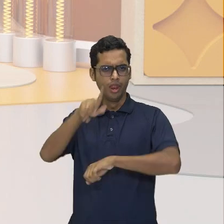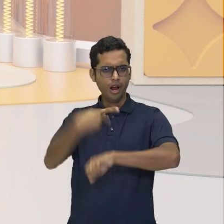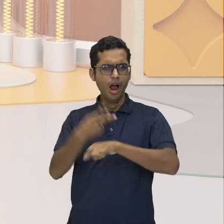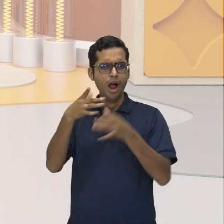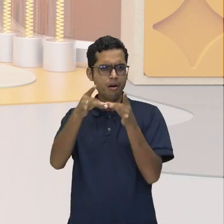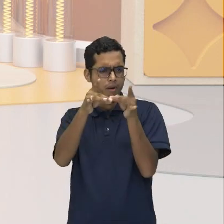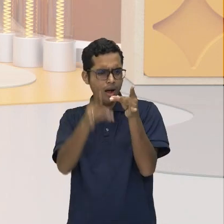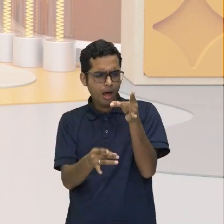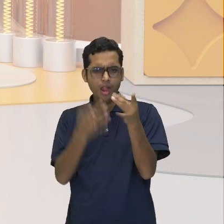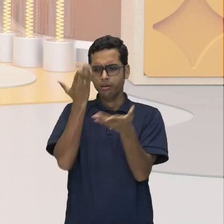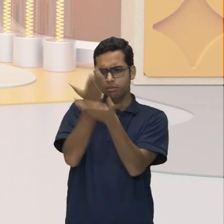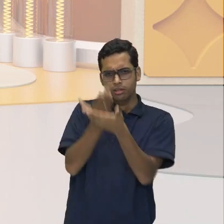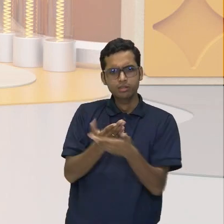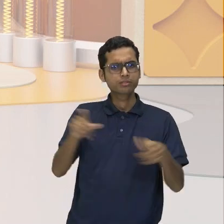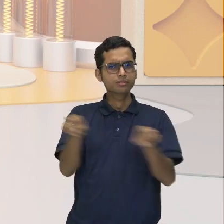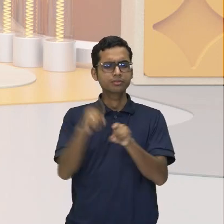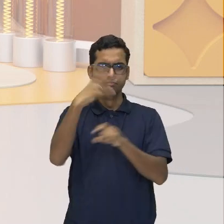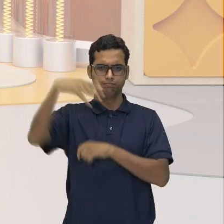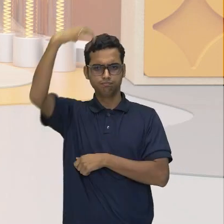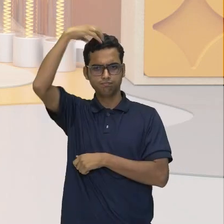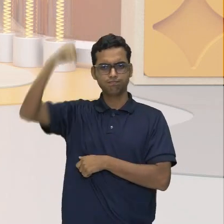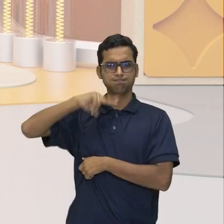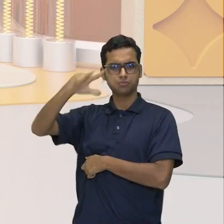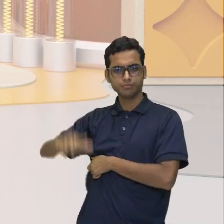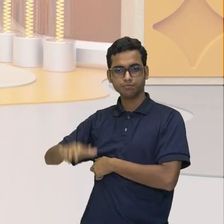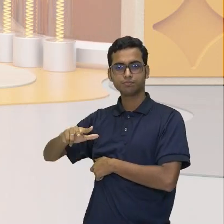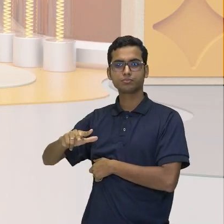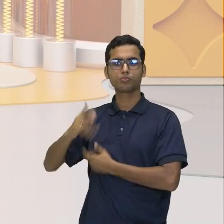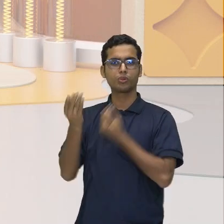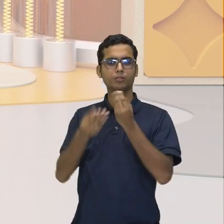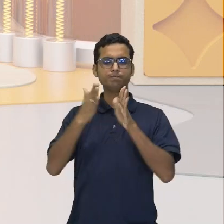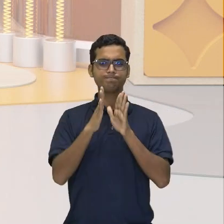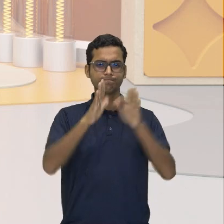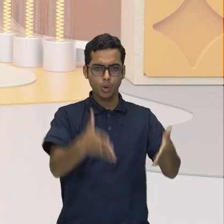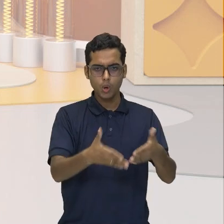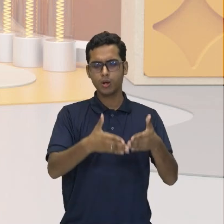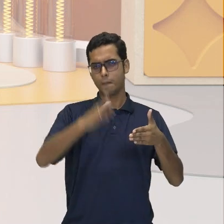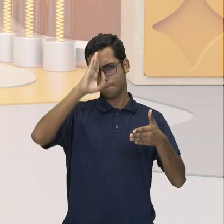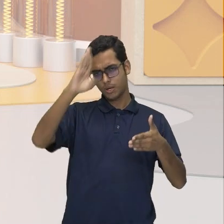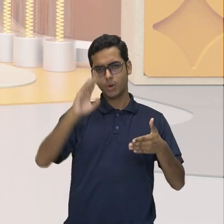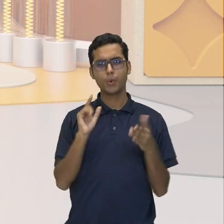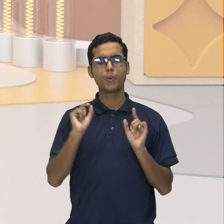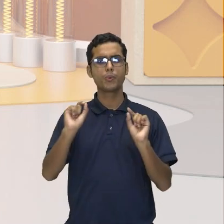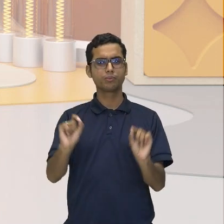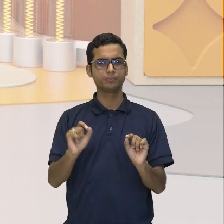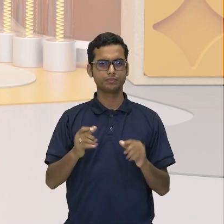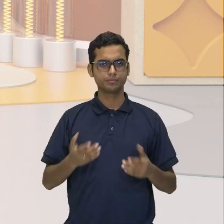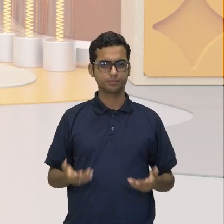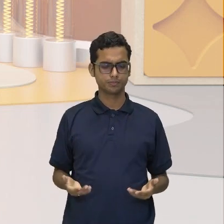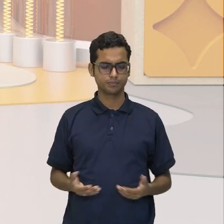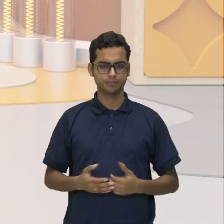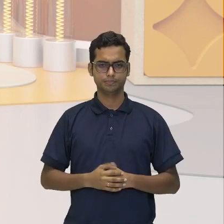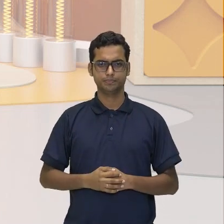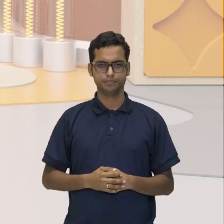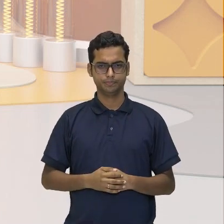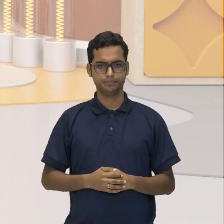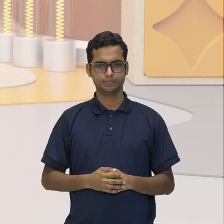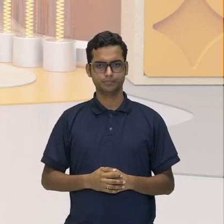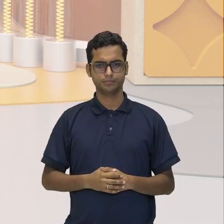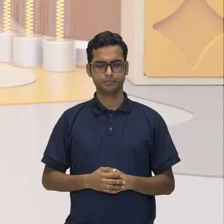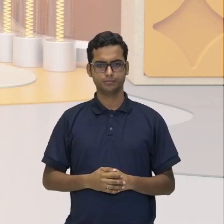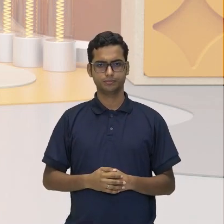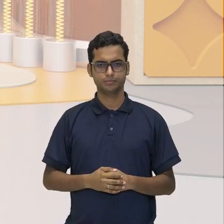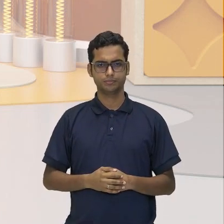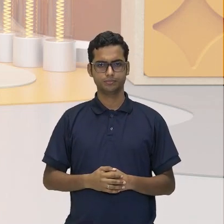coroa portuguesa ela está mais inclinada a concentrar os seus esforços no